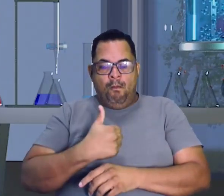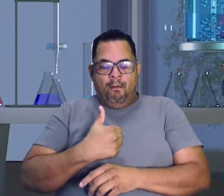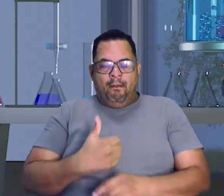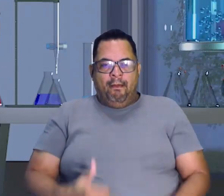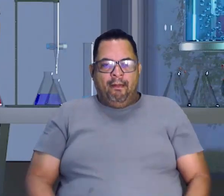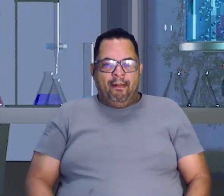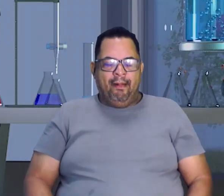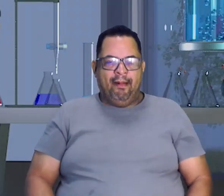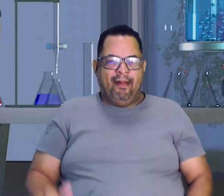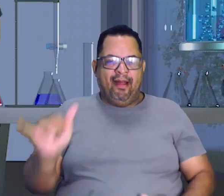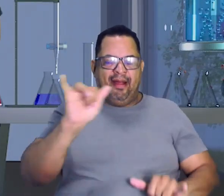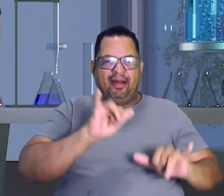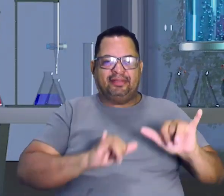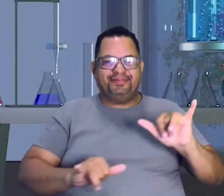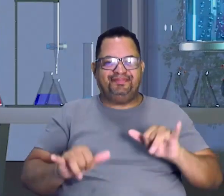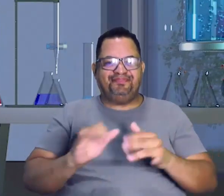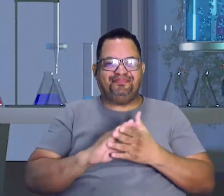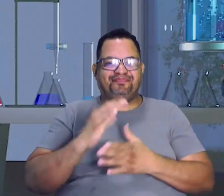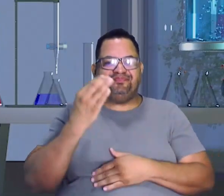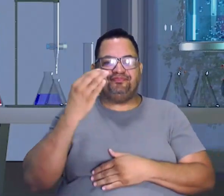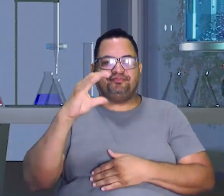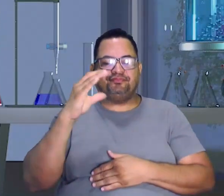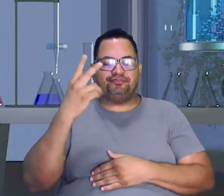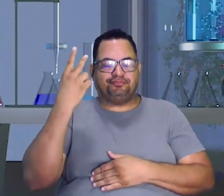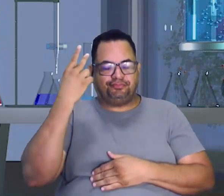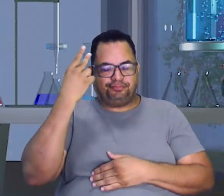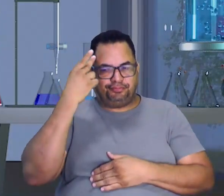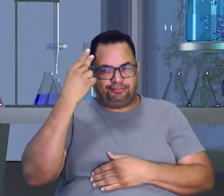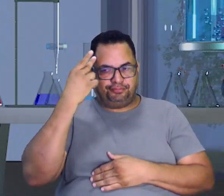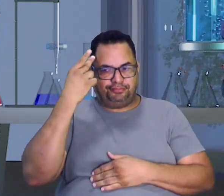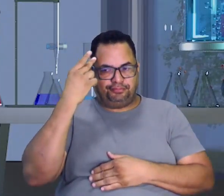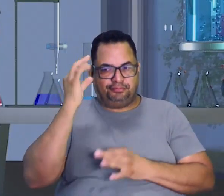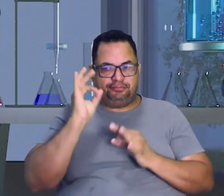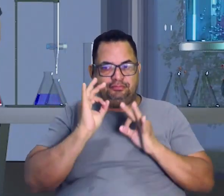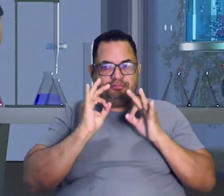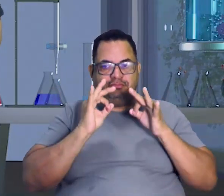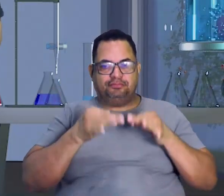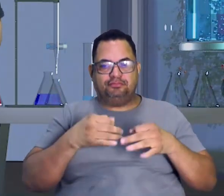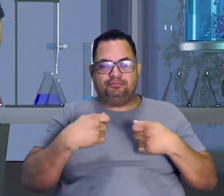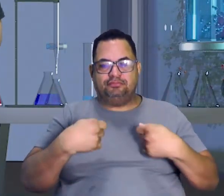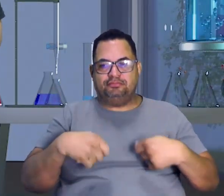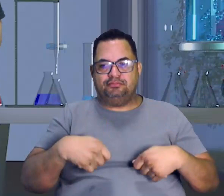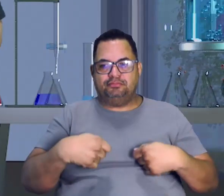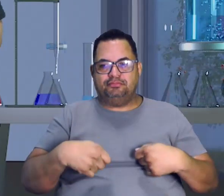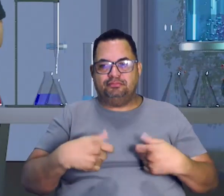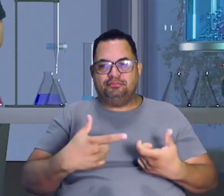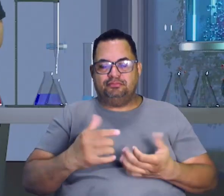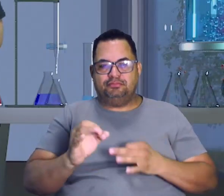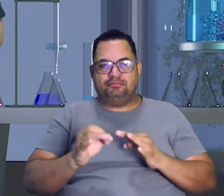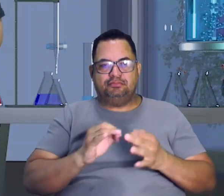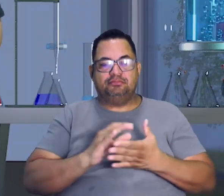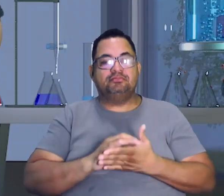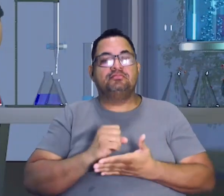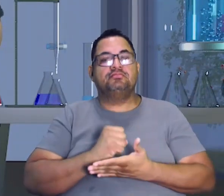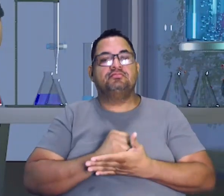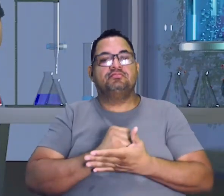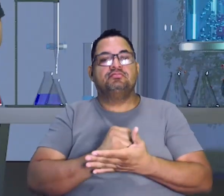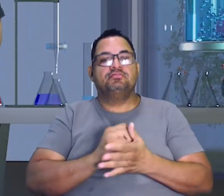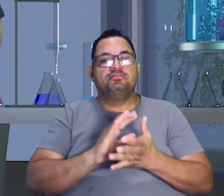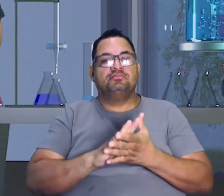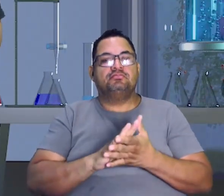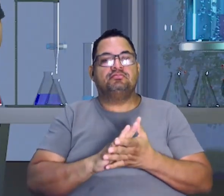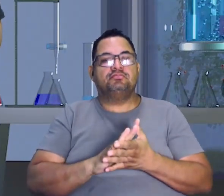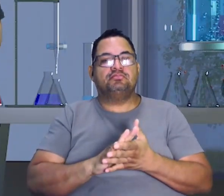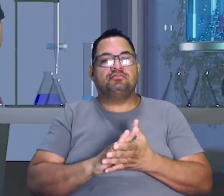química é uma ciência da natureza, é uma ciência exata que precisamos basicamente da